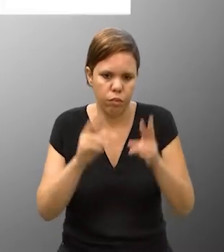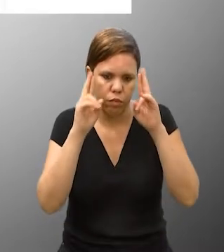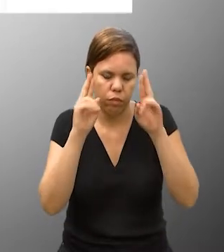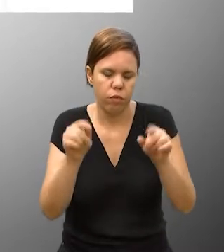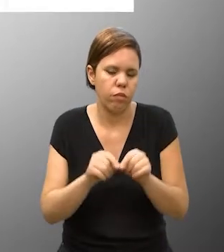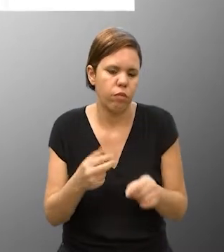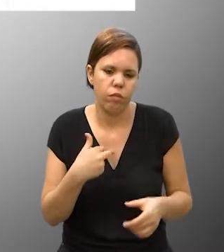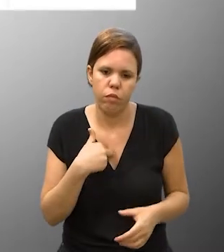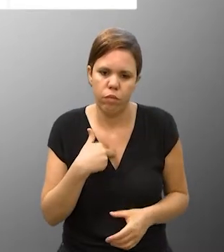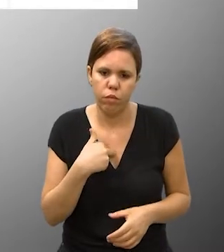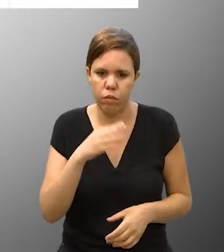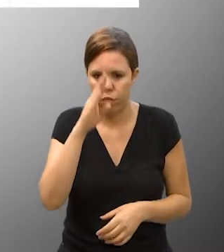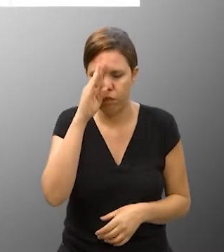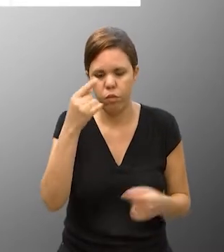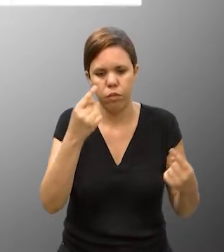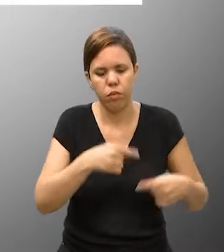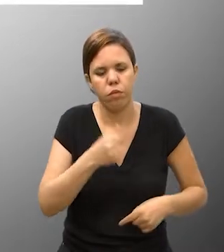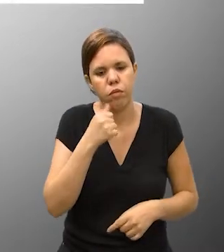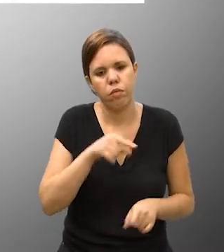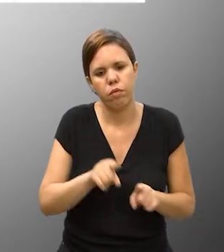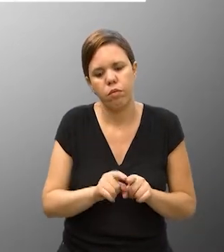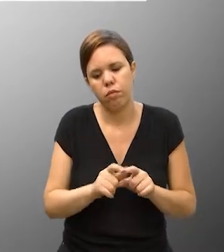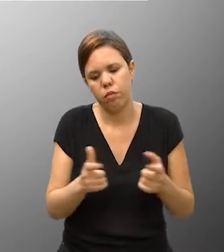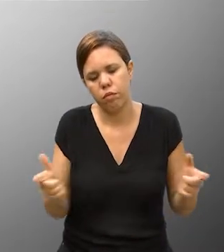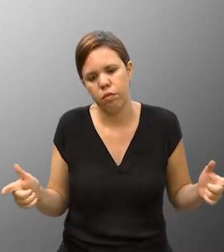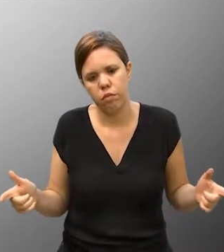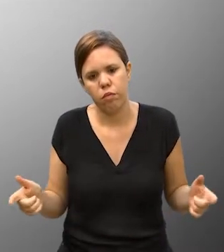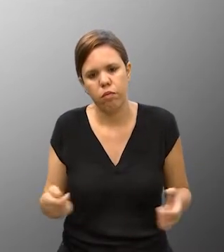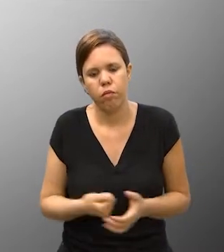ter, principalmente contra a mulher, né? A gente vê um crescimento